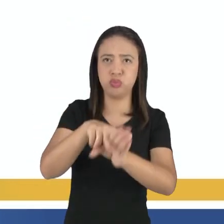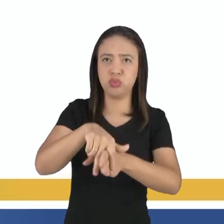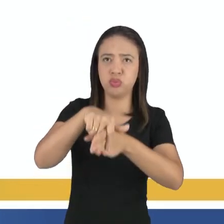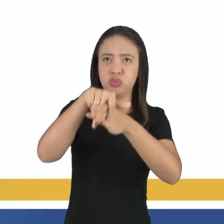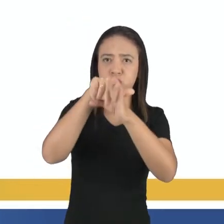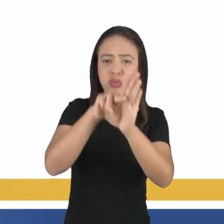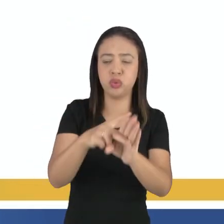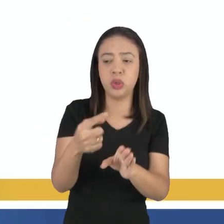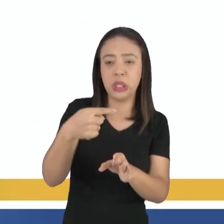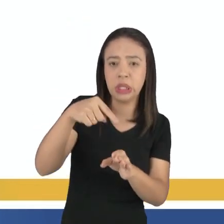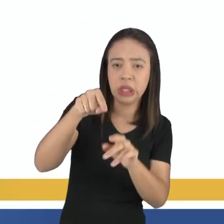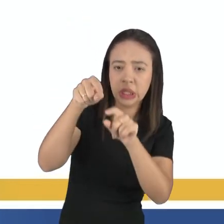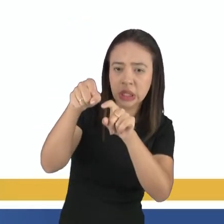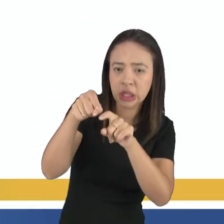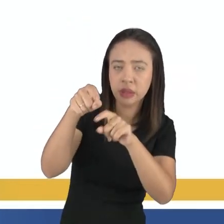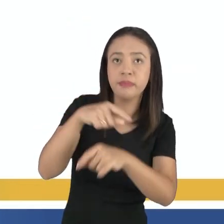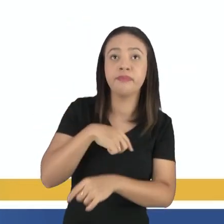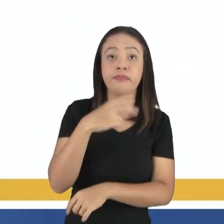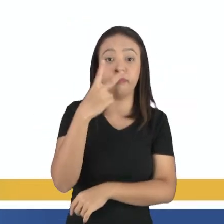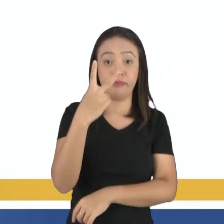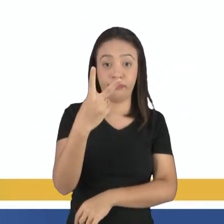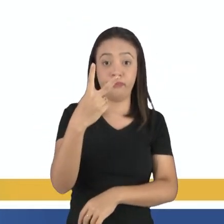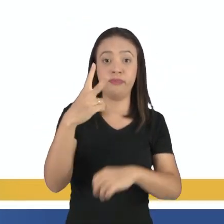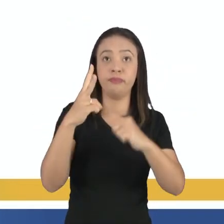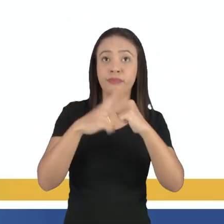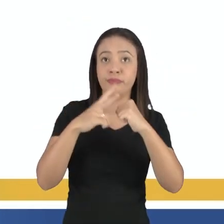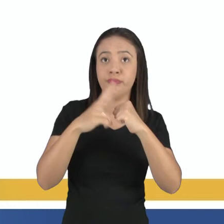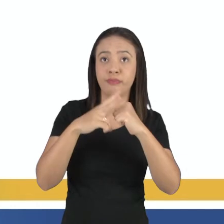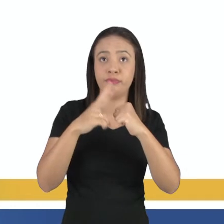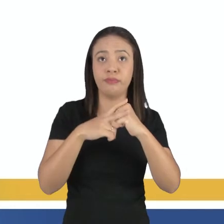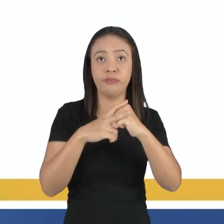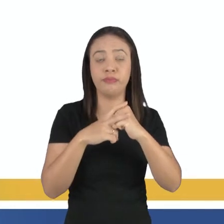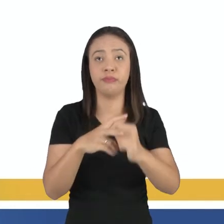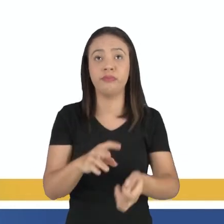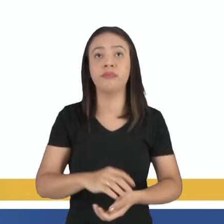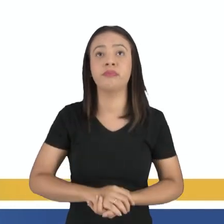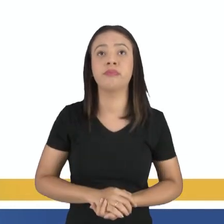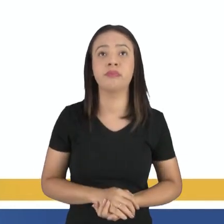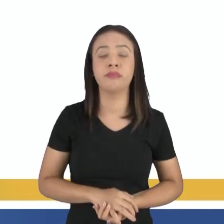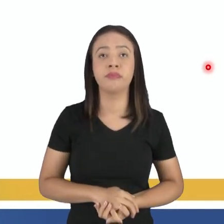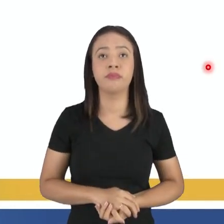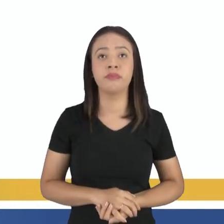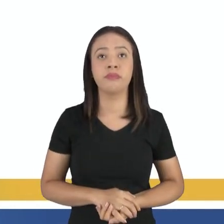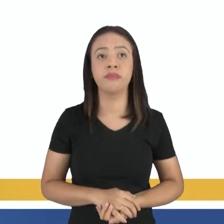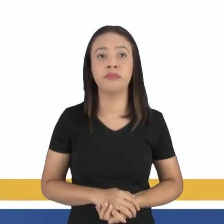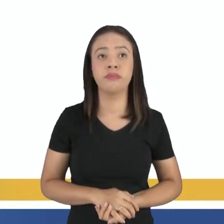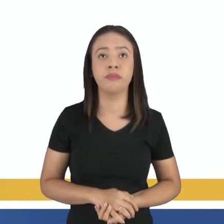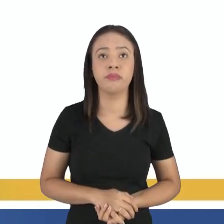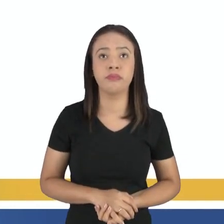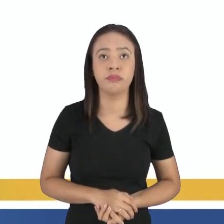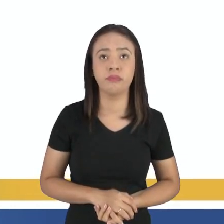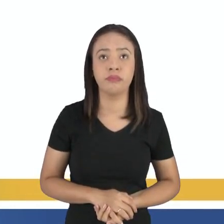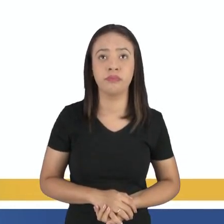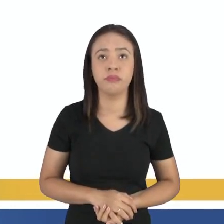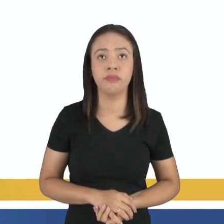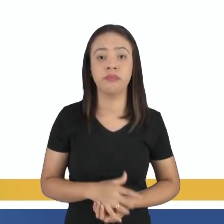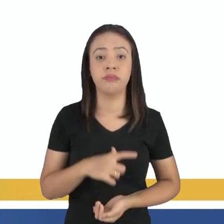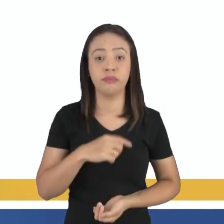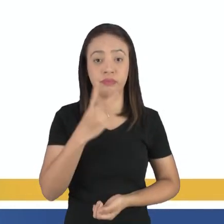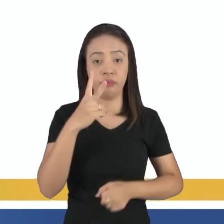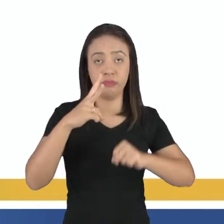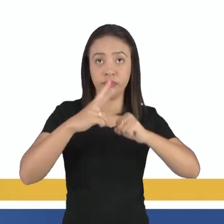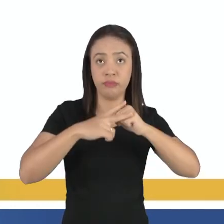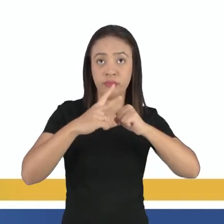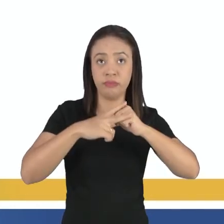e ia para o campo. Nós temos dois verbos aqui, ó. Vamos ver aqui os dois verbos, tá? Olha